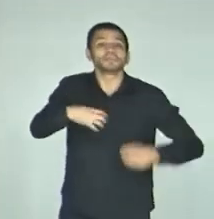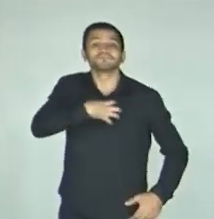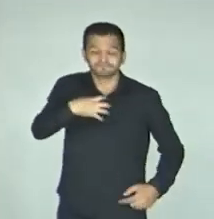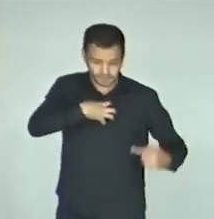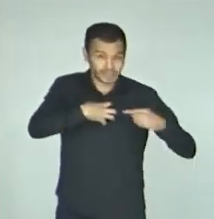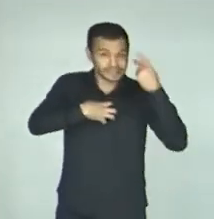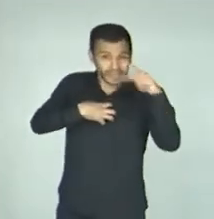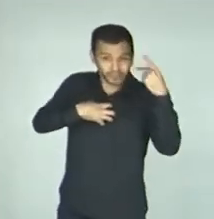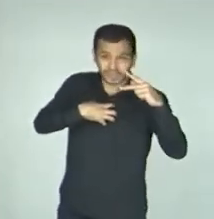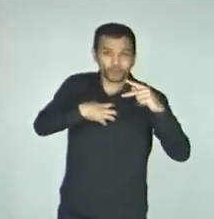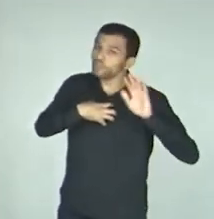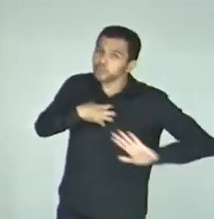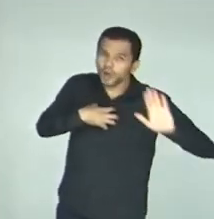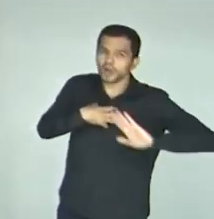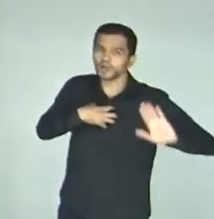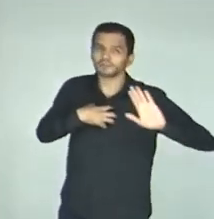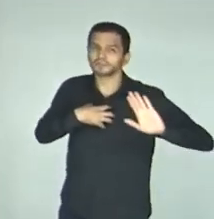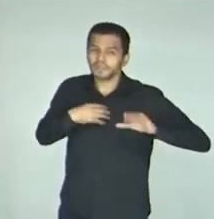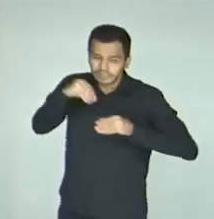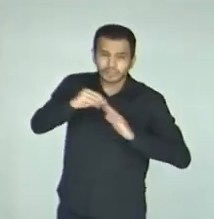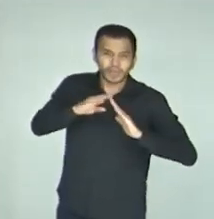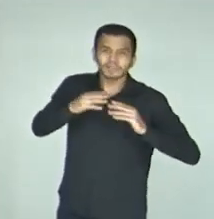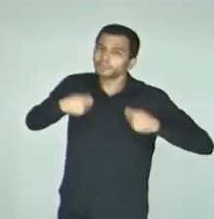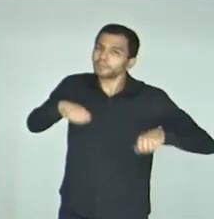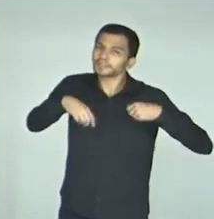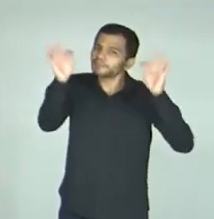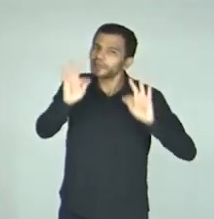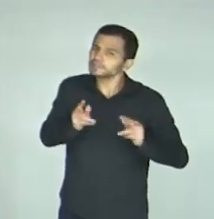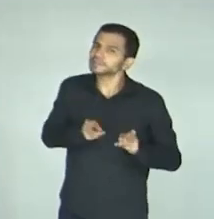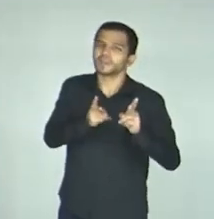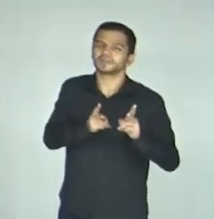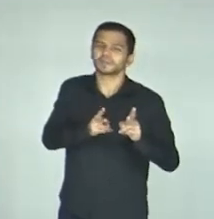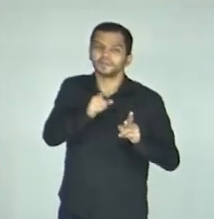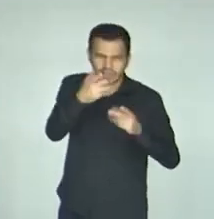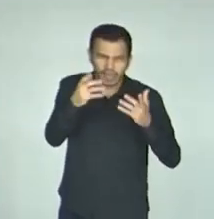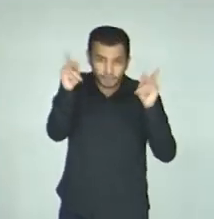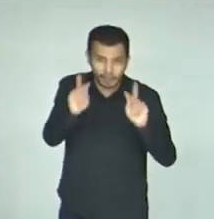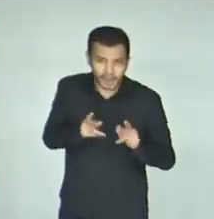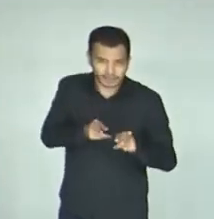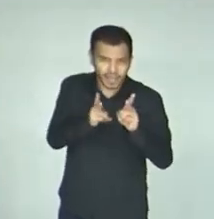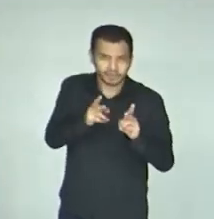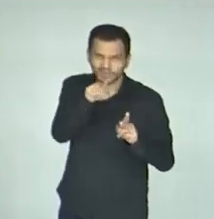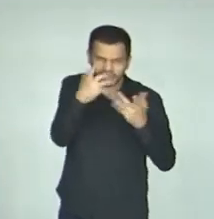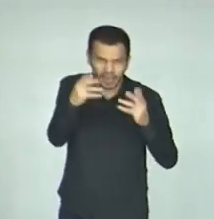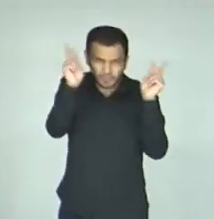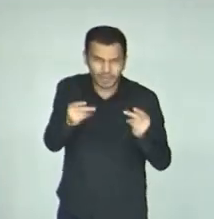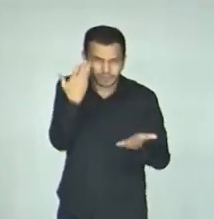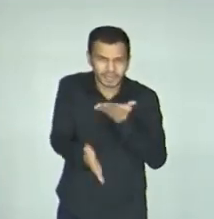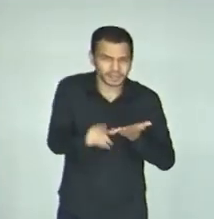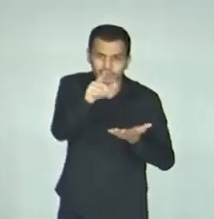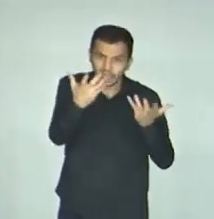roubar a alegria da sua casa eu me perdi a paz a sua vida deixe a sua forma de